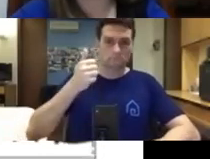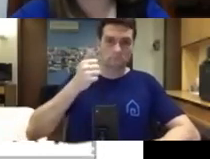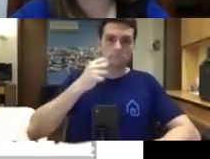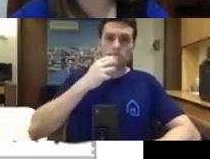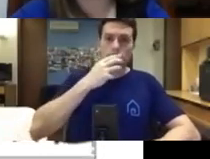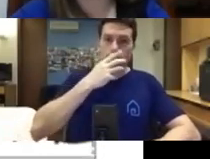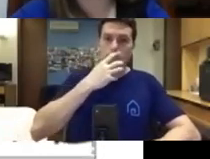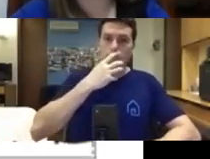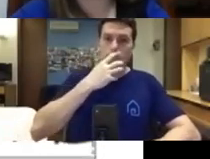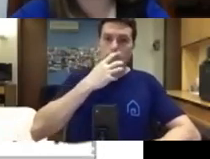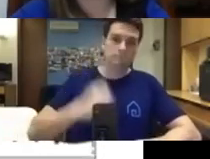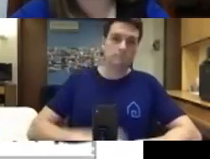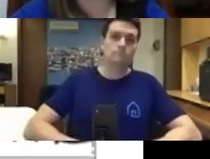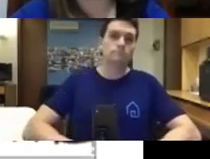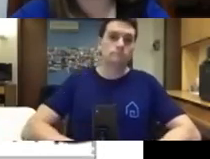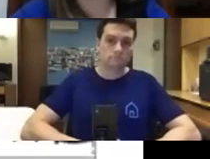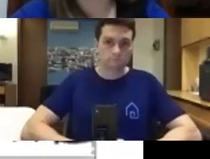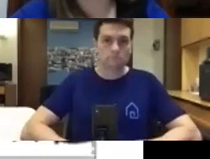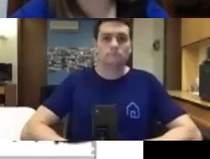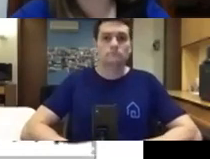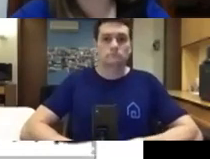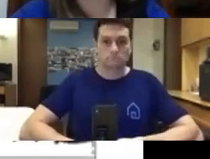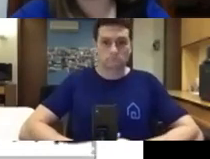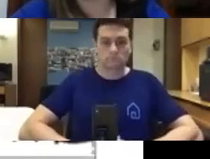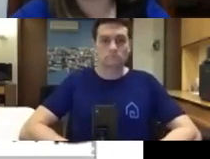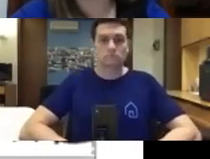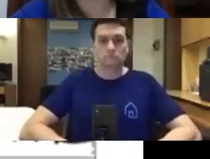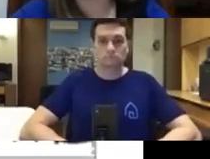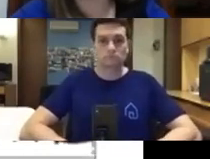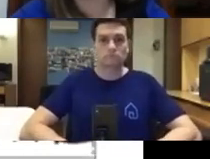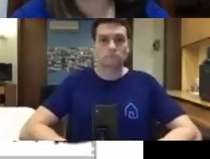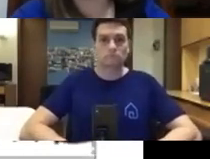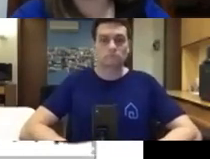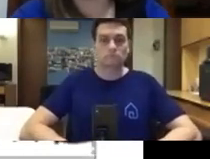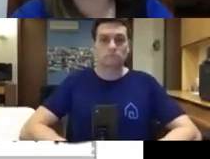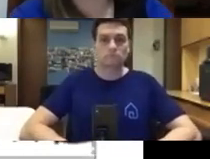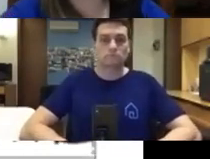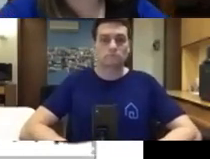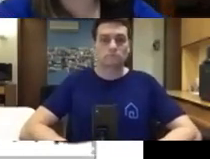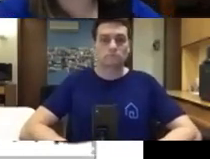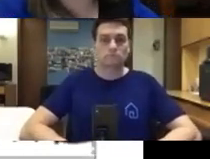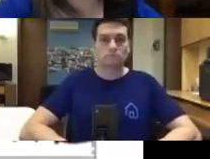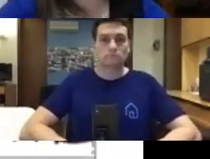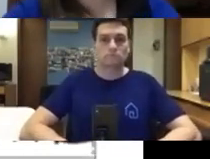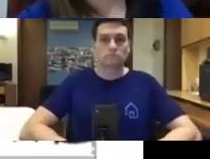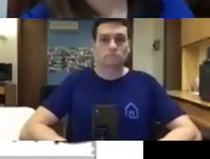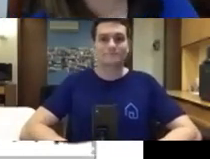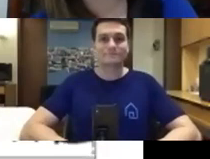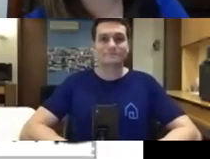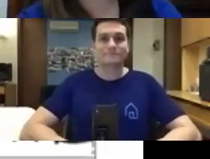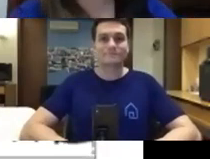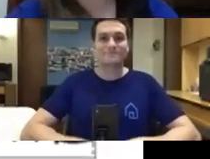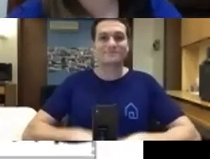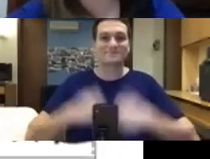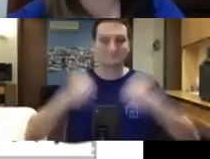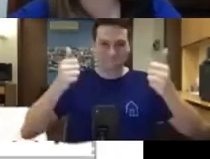a gente consegue também saber a temperatura que ele chegou, claro que mais ou menos. Vou mostrar ali depois alguns exemplos. Perfeito. Então, só para acalmar um